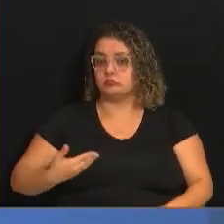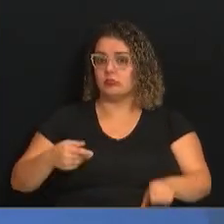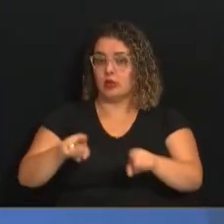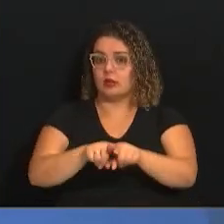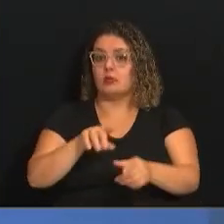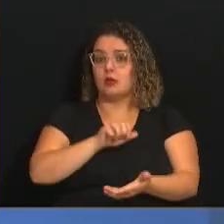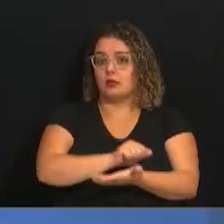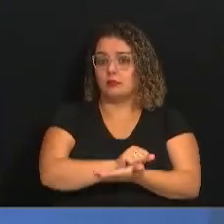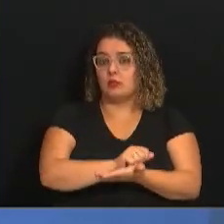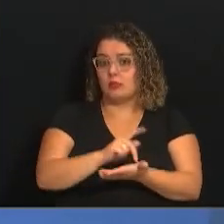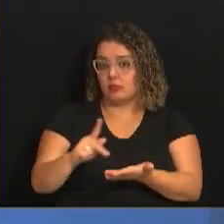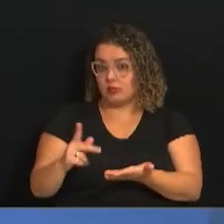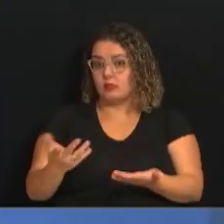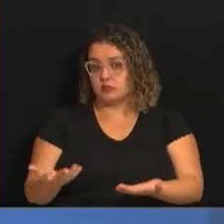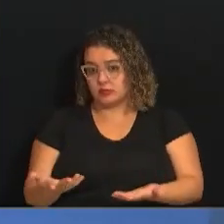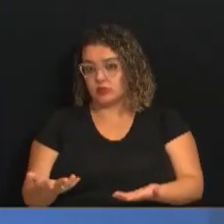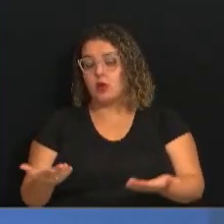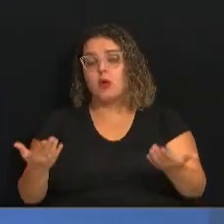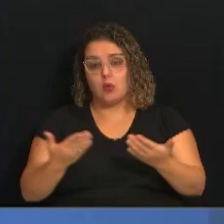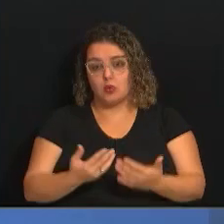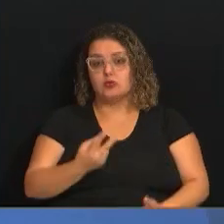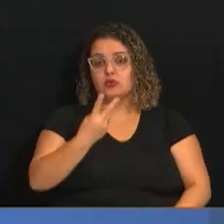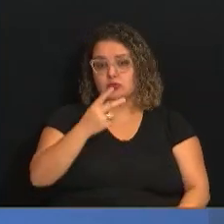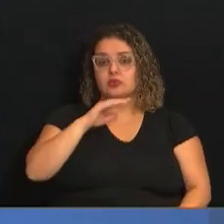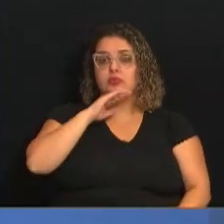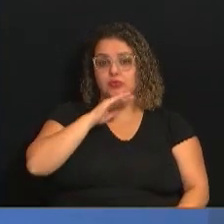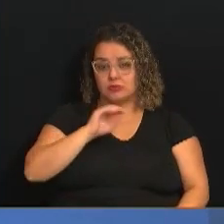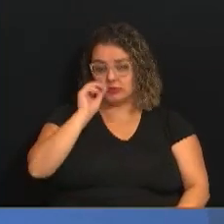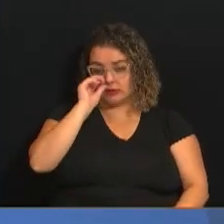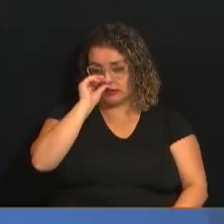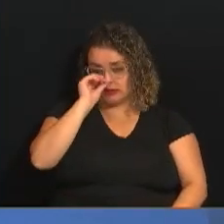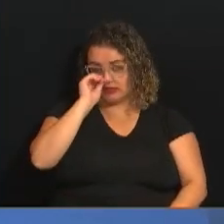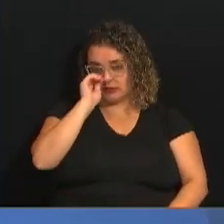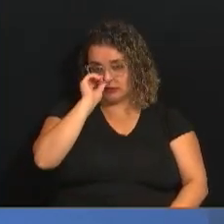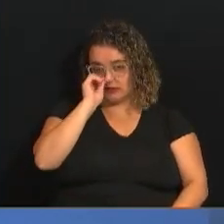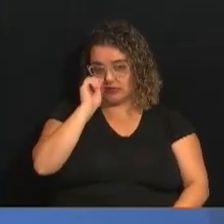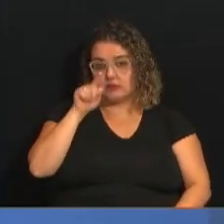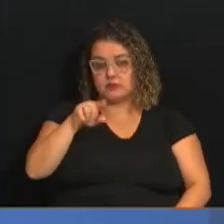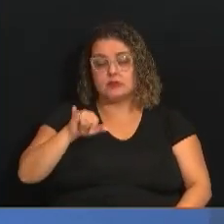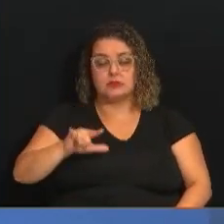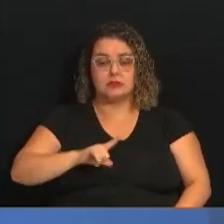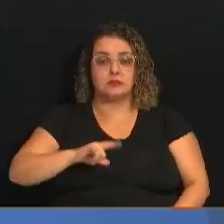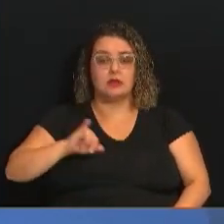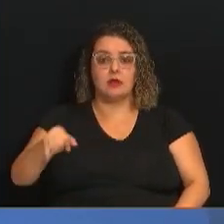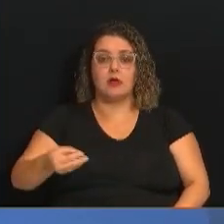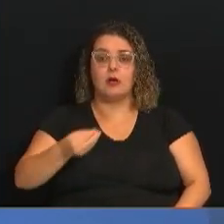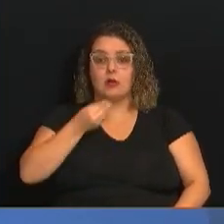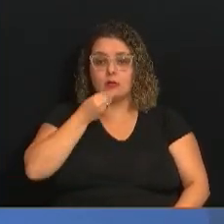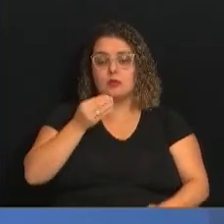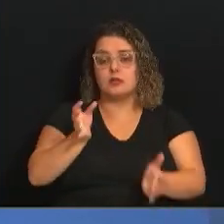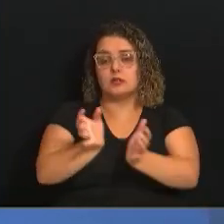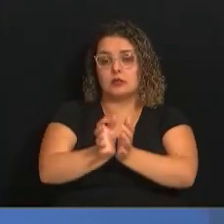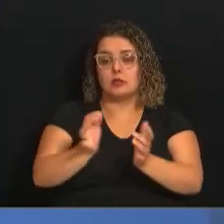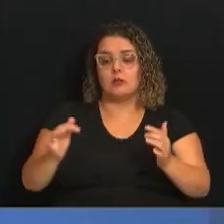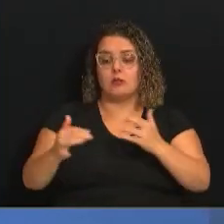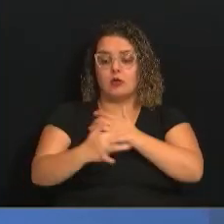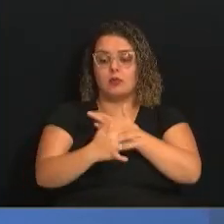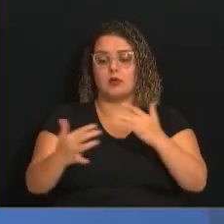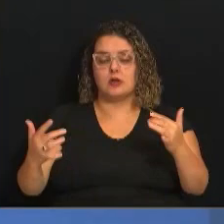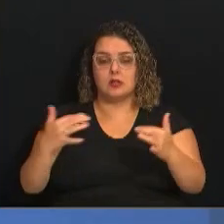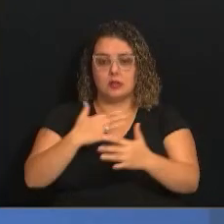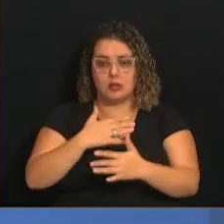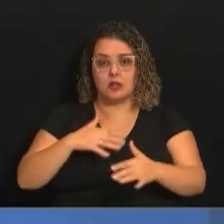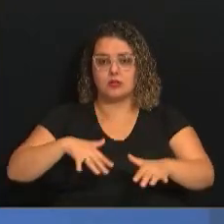aplicativo. Então, hoje, a partir das 14h, você vai ter a oportunidade, através da Comissão de Mobilidade Urbana, de